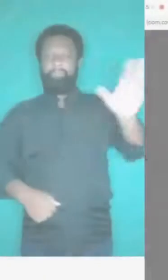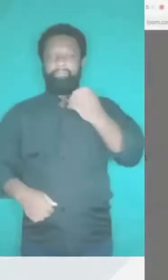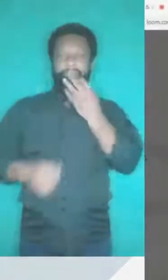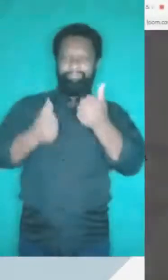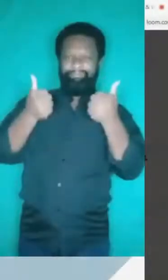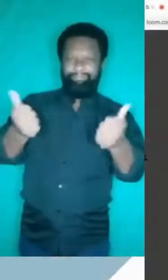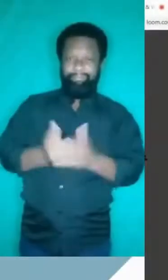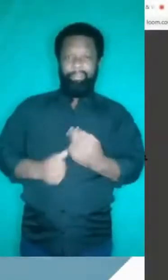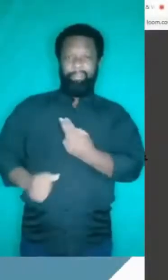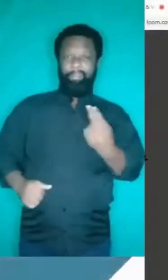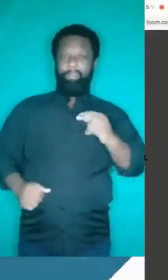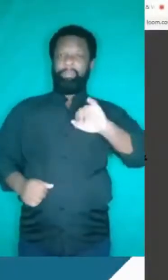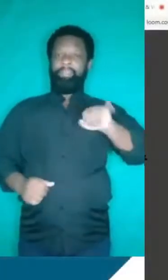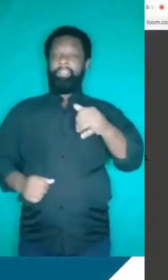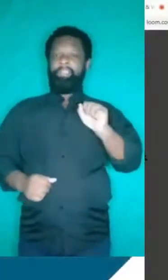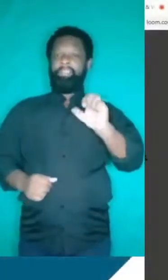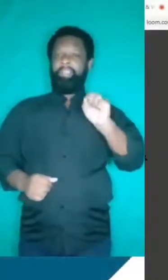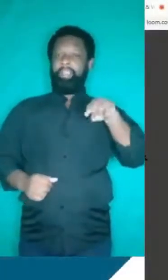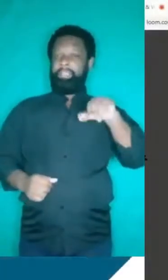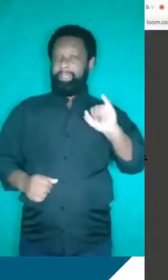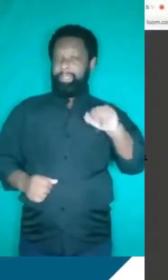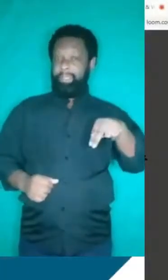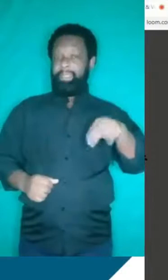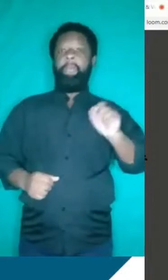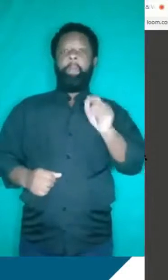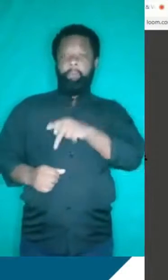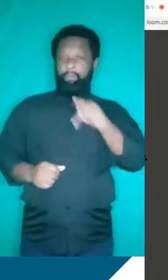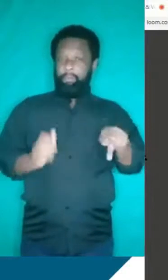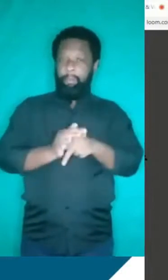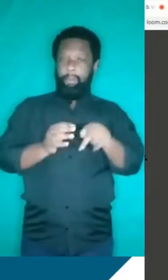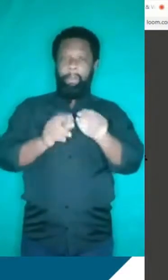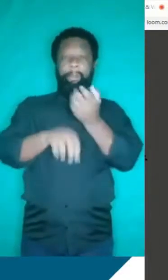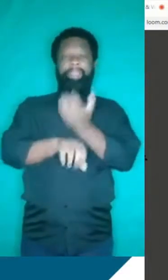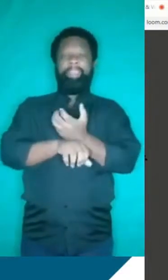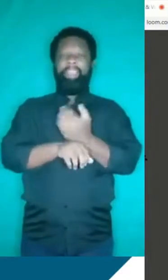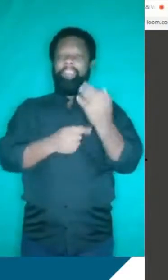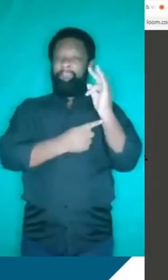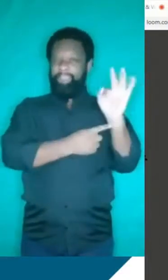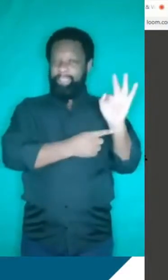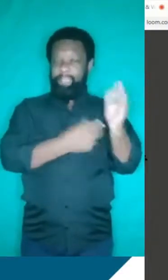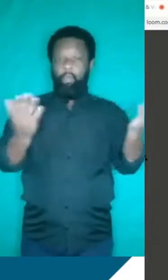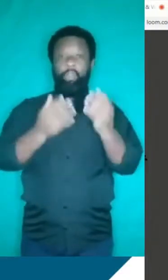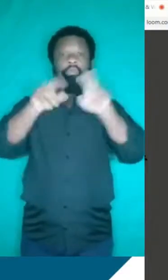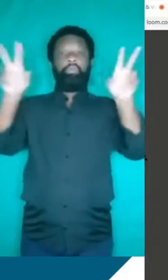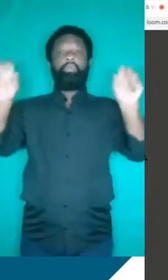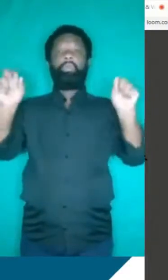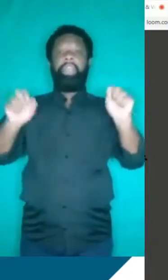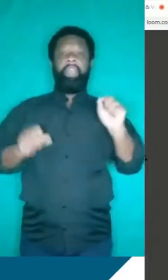E aí, galera, tudo bem? Eu sou a Jasmine Andrade, mediadora de física. Hoje falaremos um pouquinho sobre